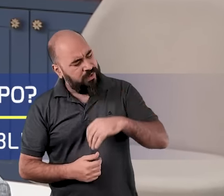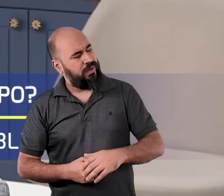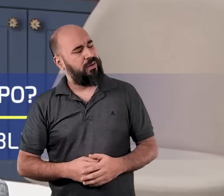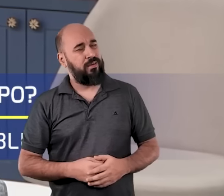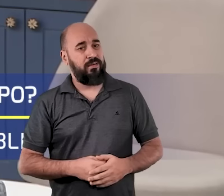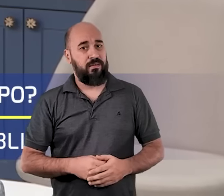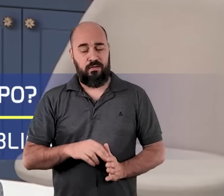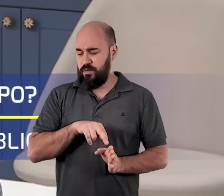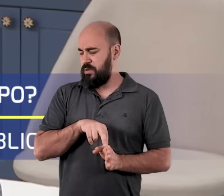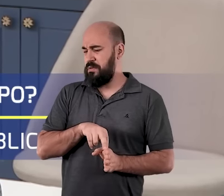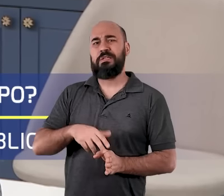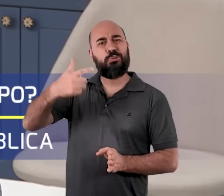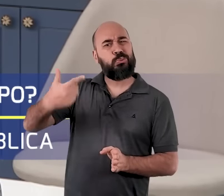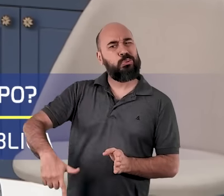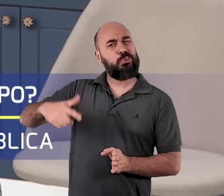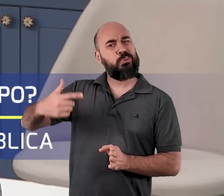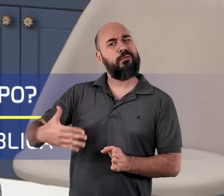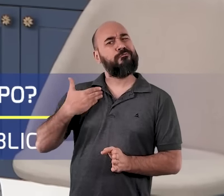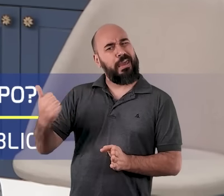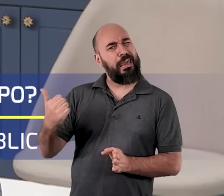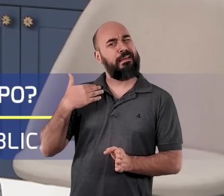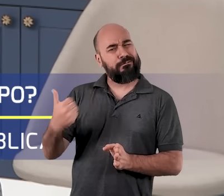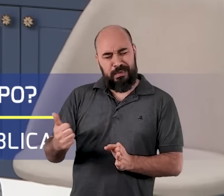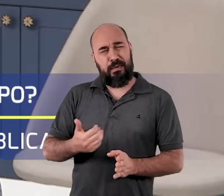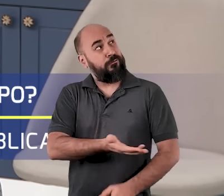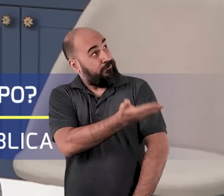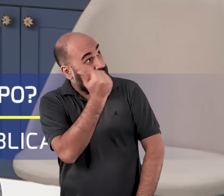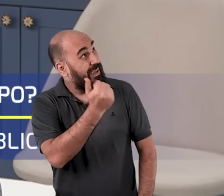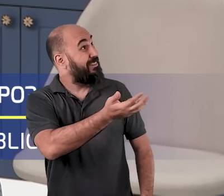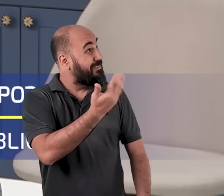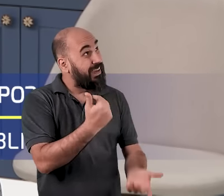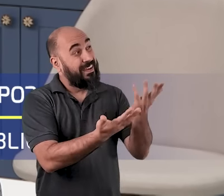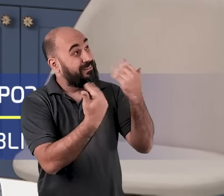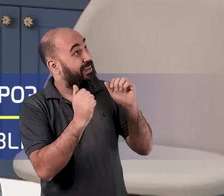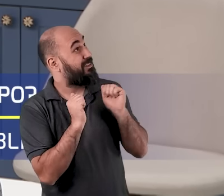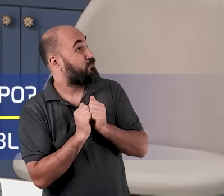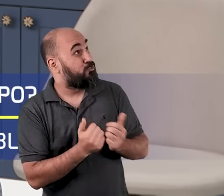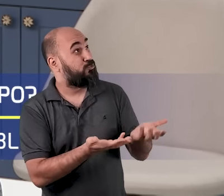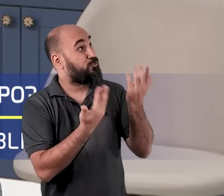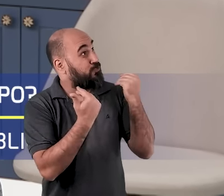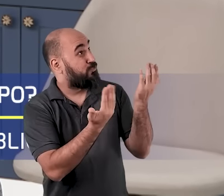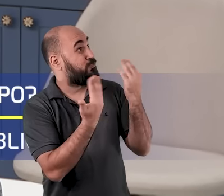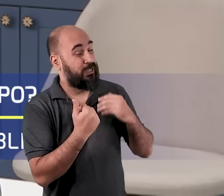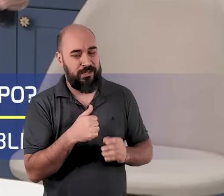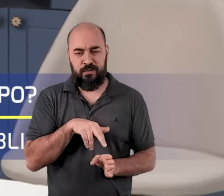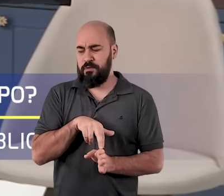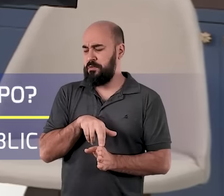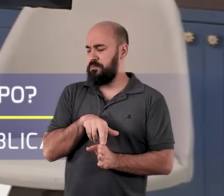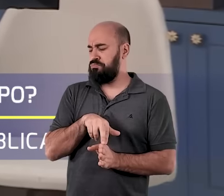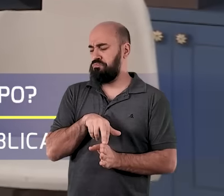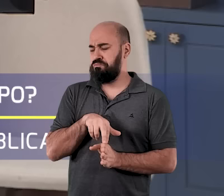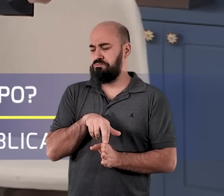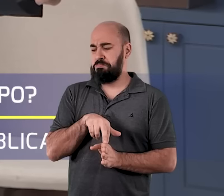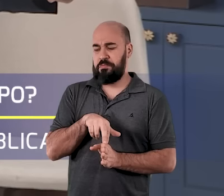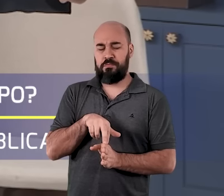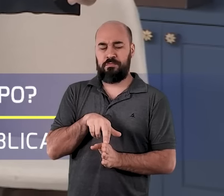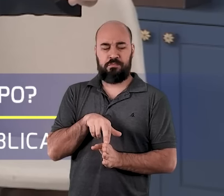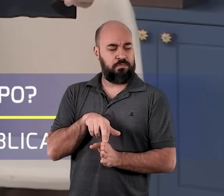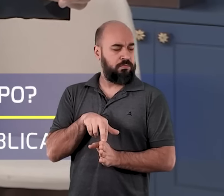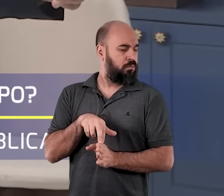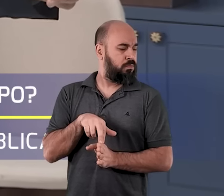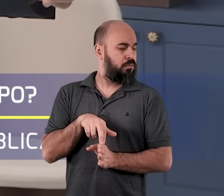E Jesus insistia, filho, vem, eu estou esperando você, desça daí. Mas aí ele olhava para o outro lado do